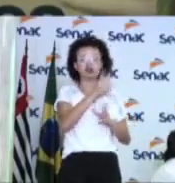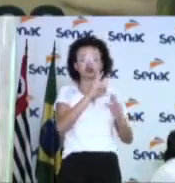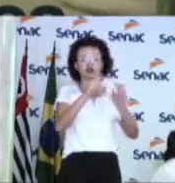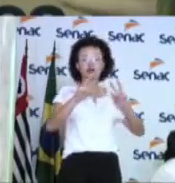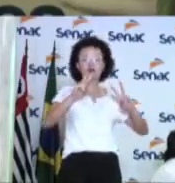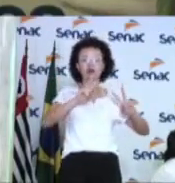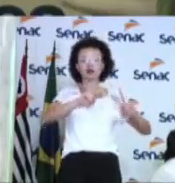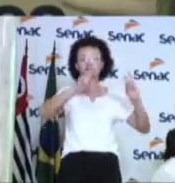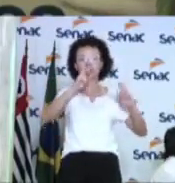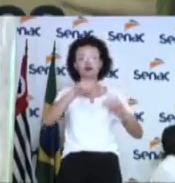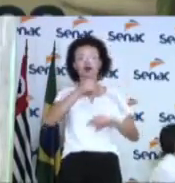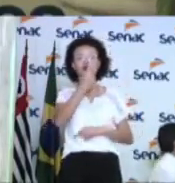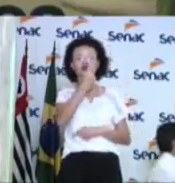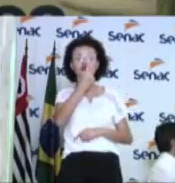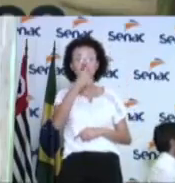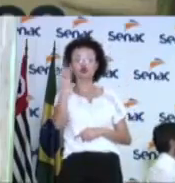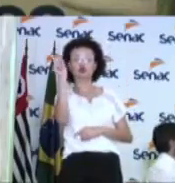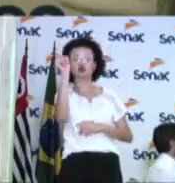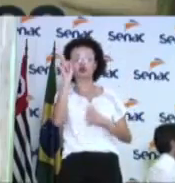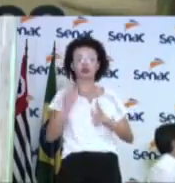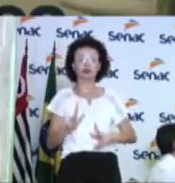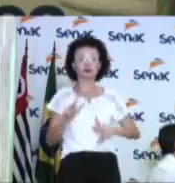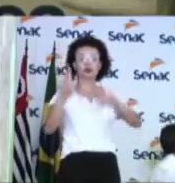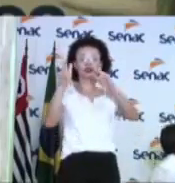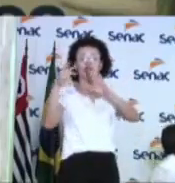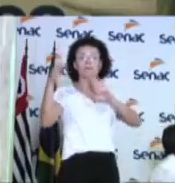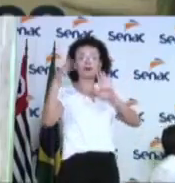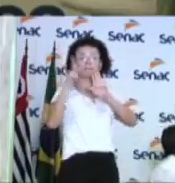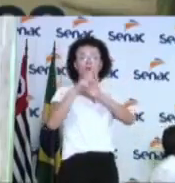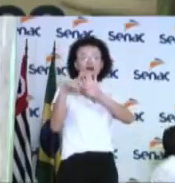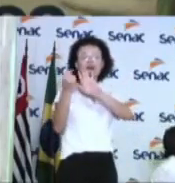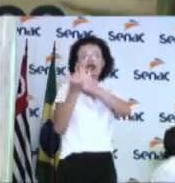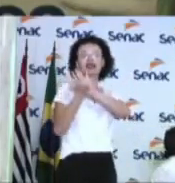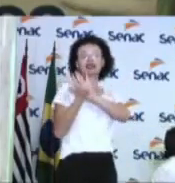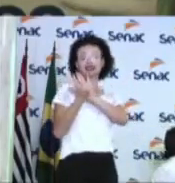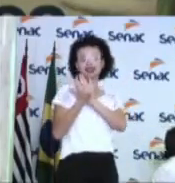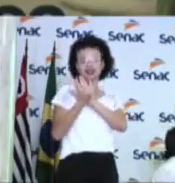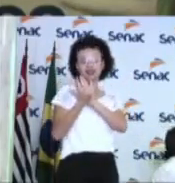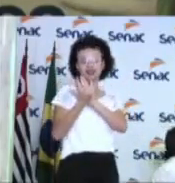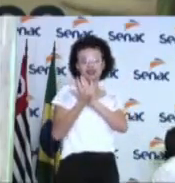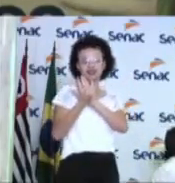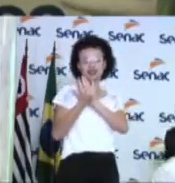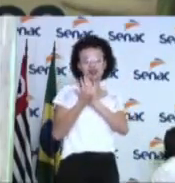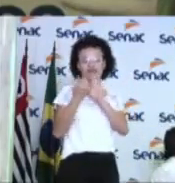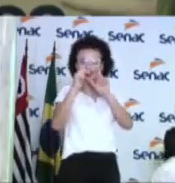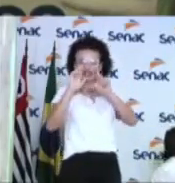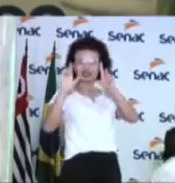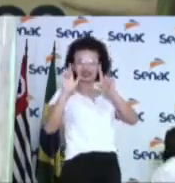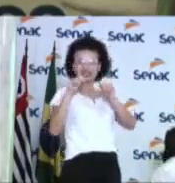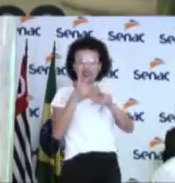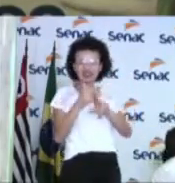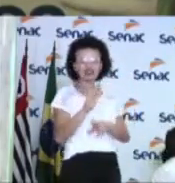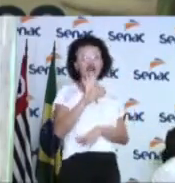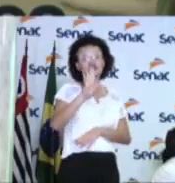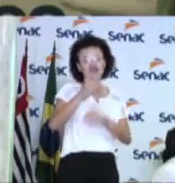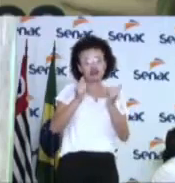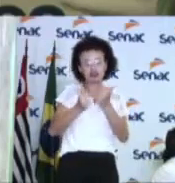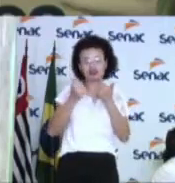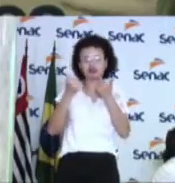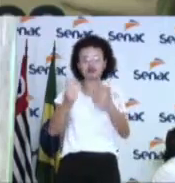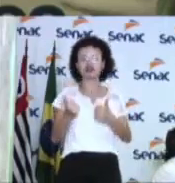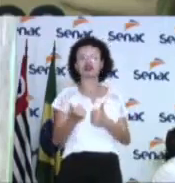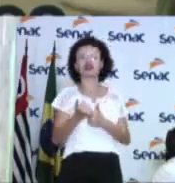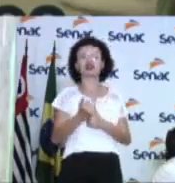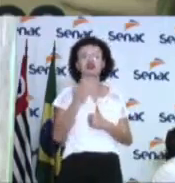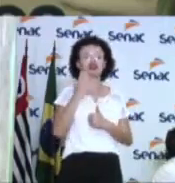último episódio tem uma bandeirinha da marca, né, que fica sacudindo assim. Mas tudo bem, porque aí a gente já releva,